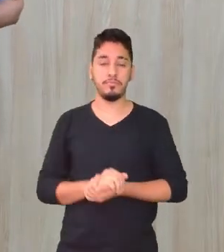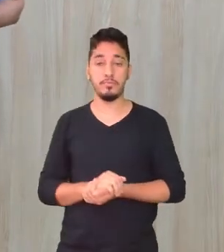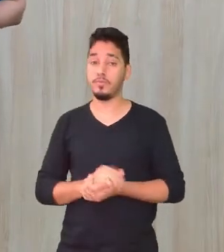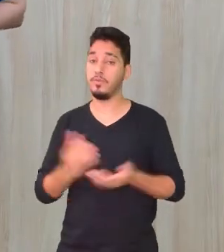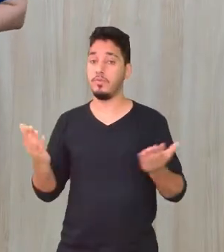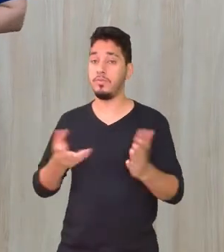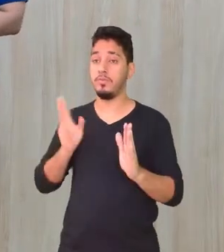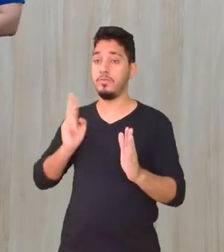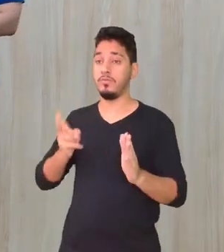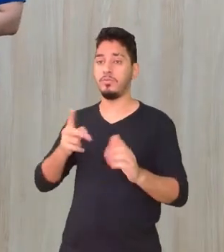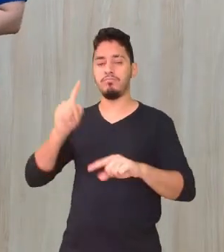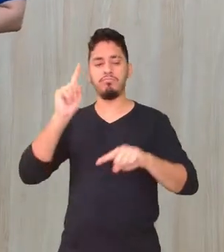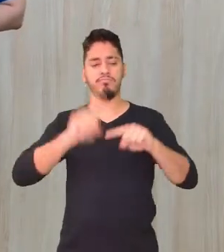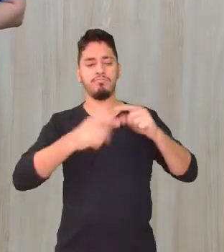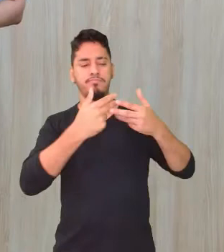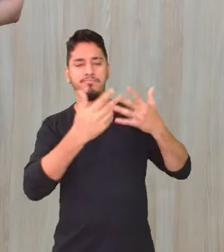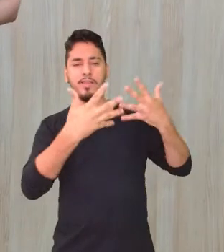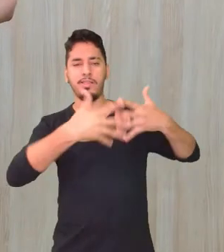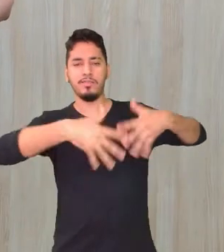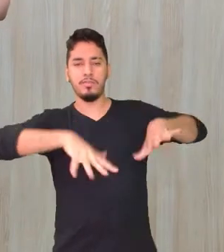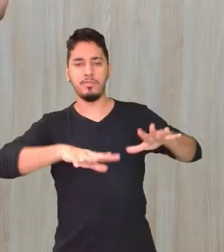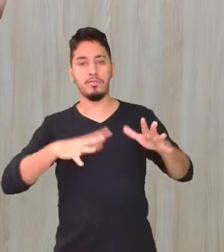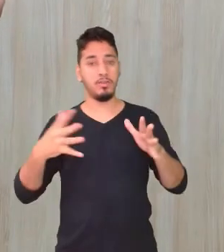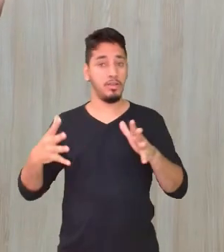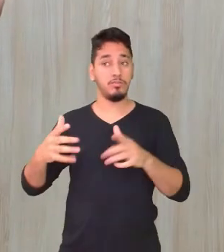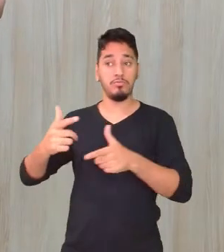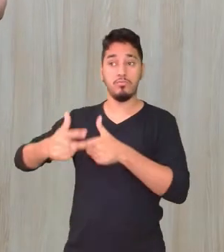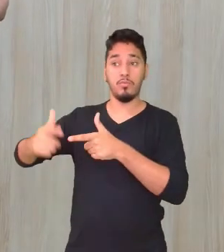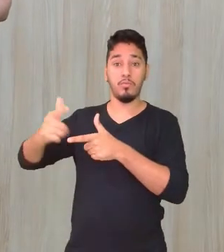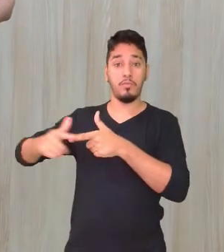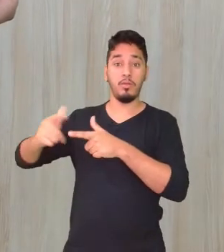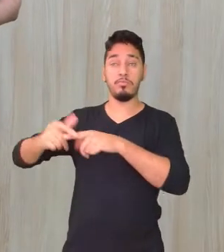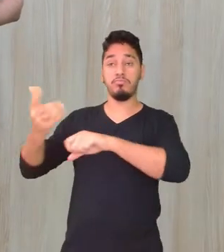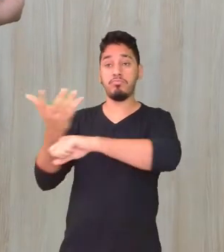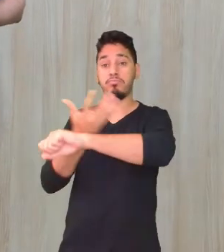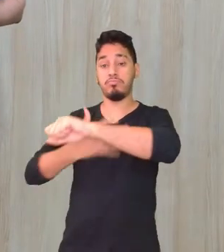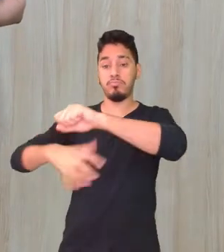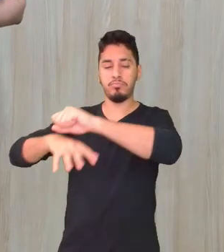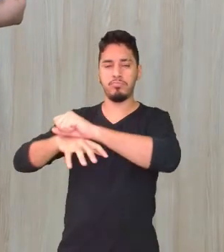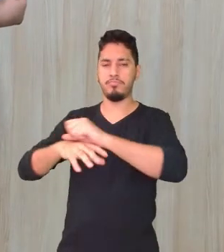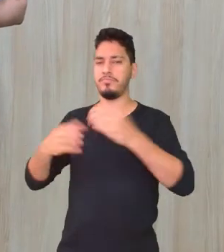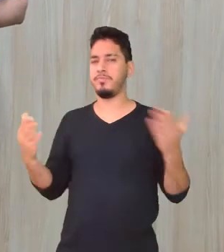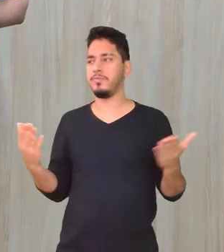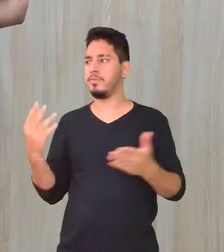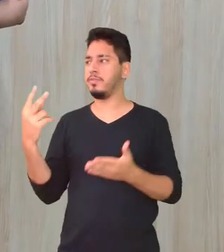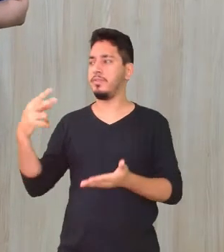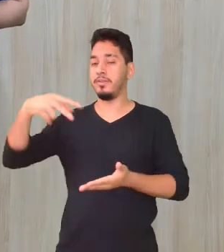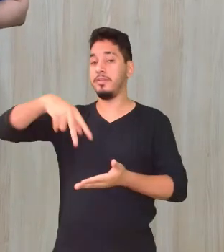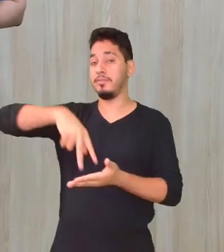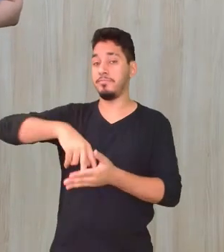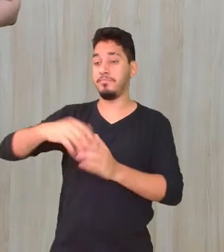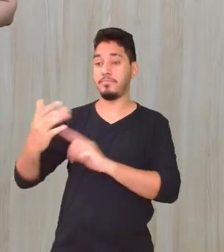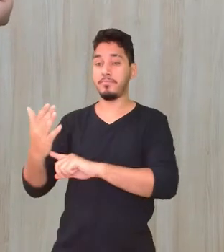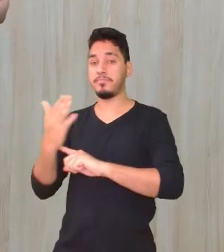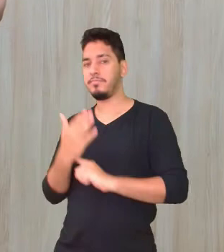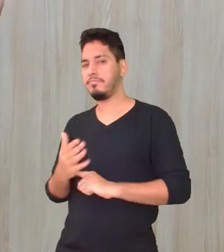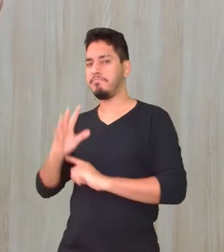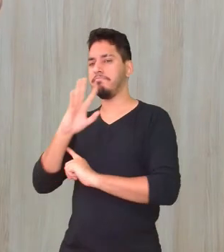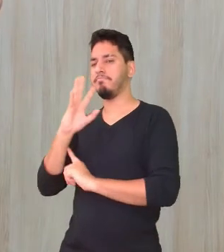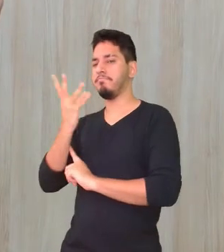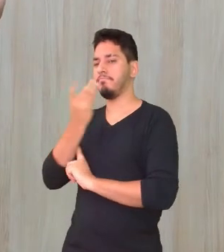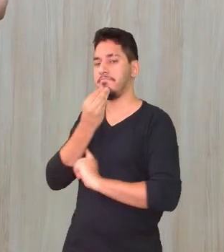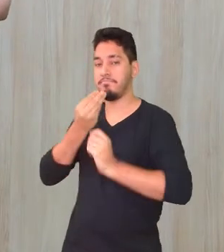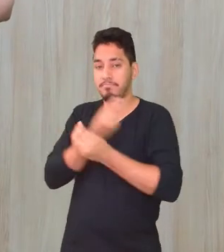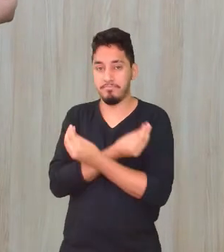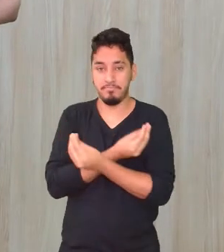aqui, fenômenos naturais e impactos ambientais. Quem veio aqui para me ajudar hoje a passar esse conhecimento para